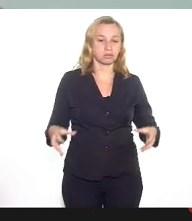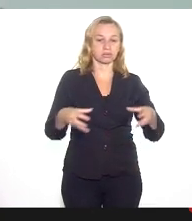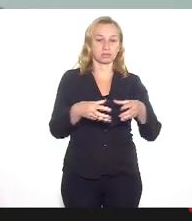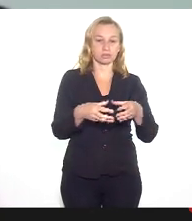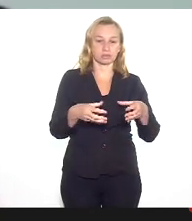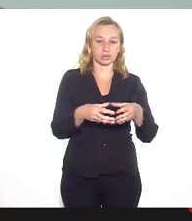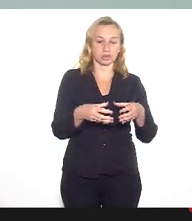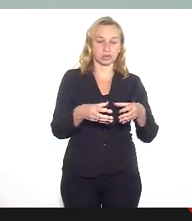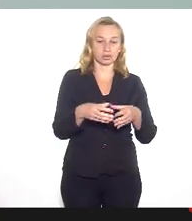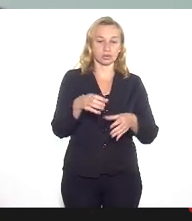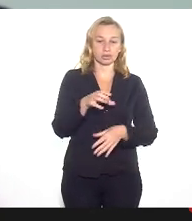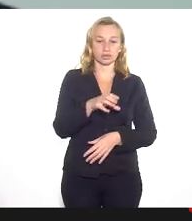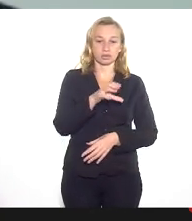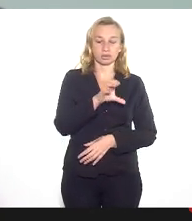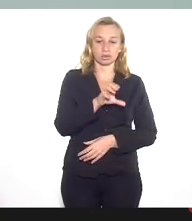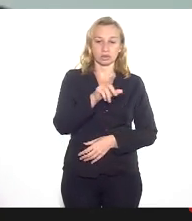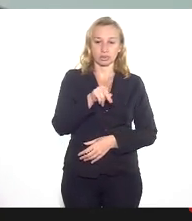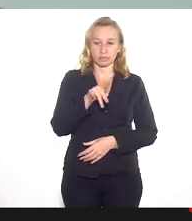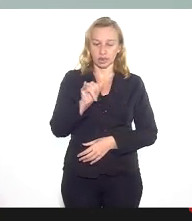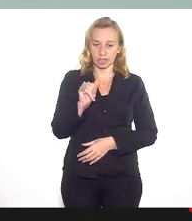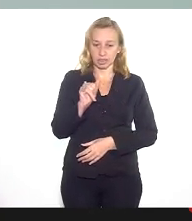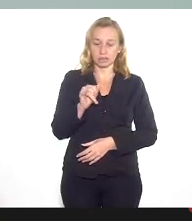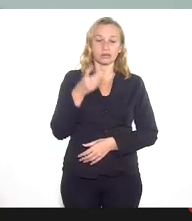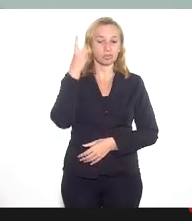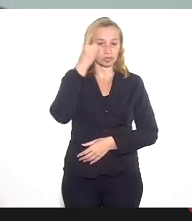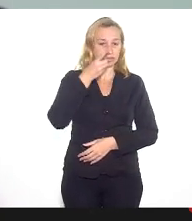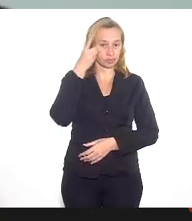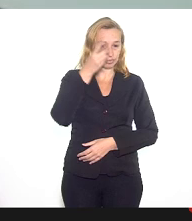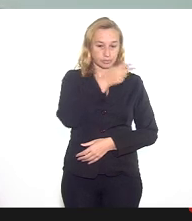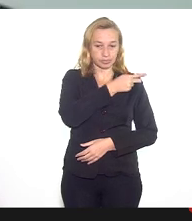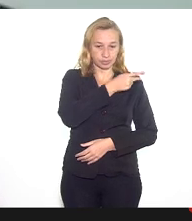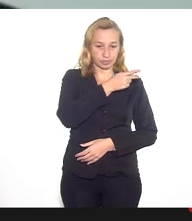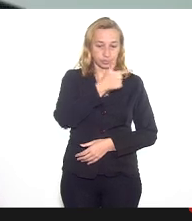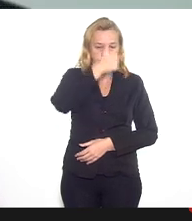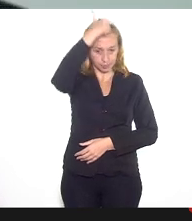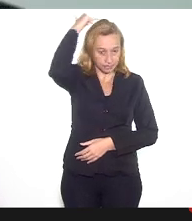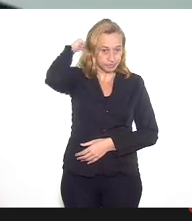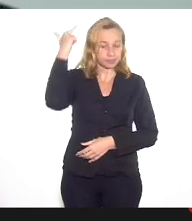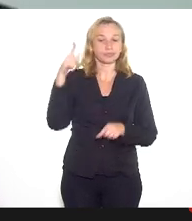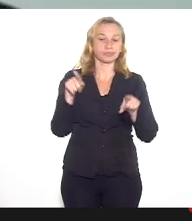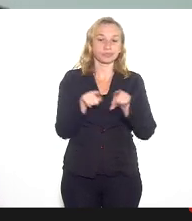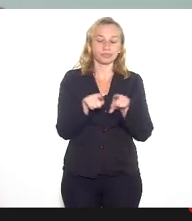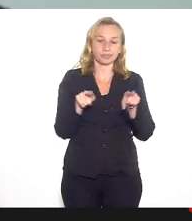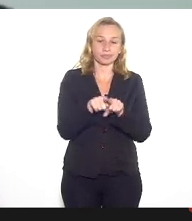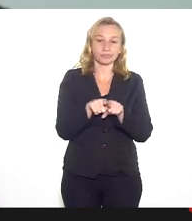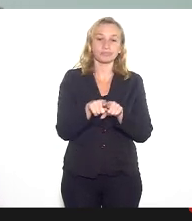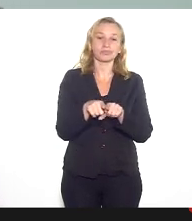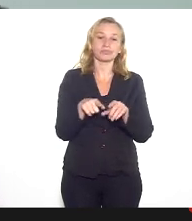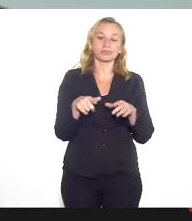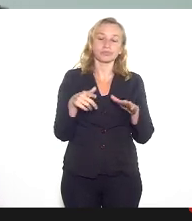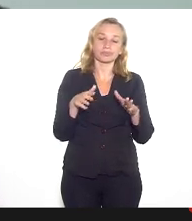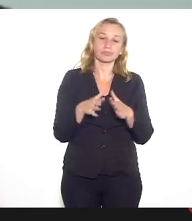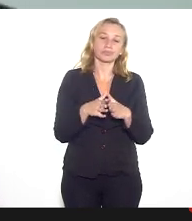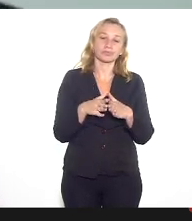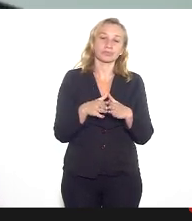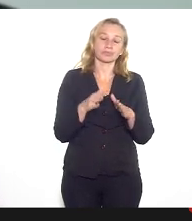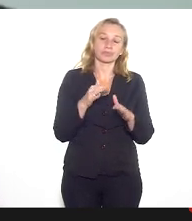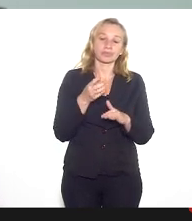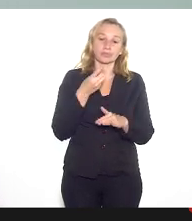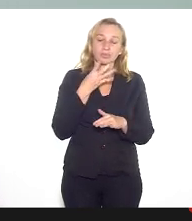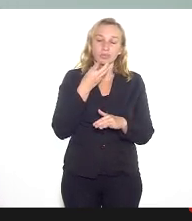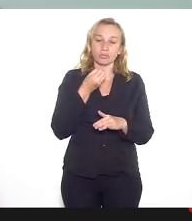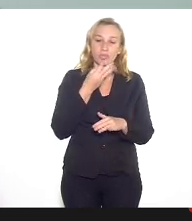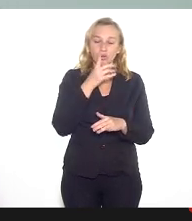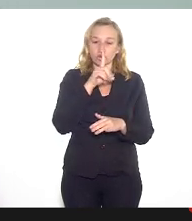Parlamentar de Inquérito, deputado Luiz Paulo. Estendo ainda a saudação às demais senhoras